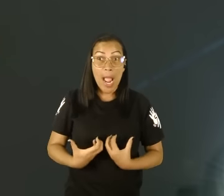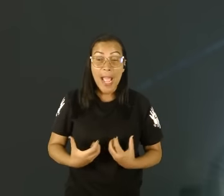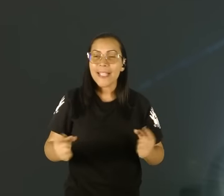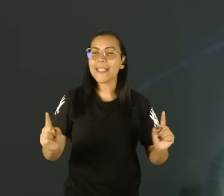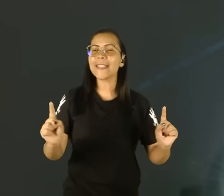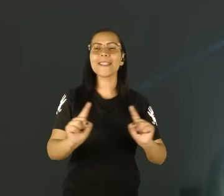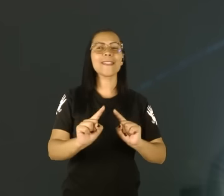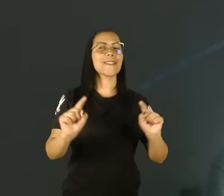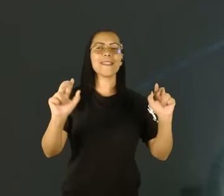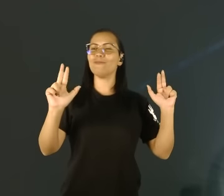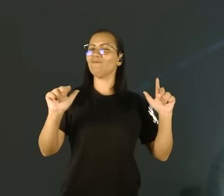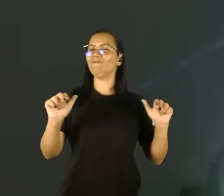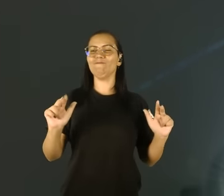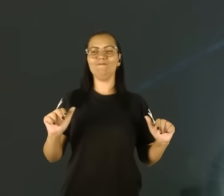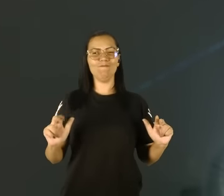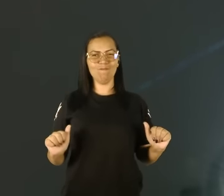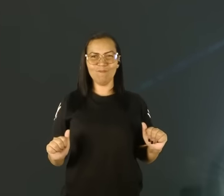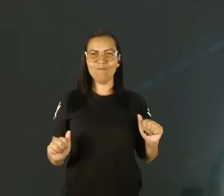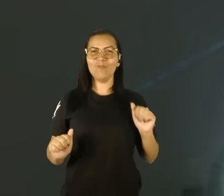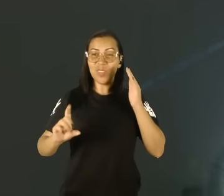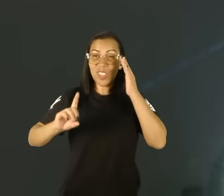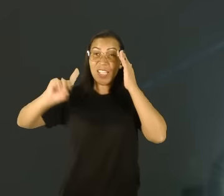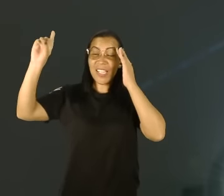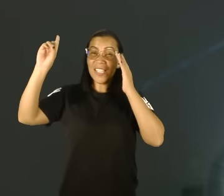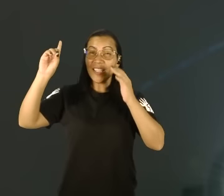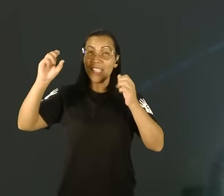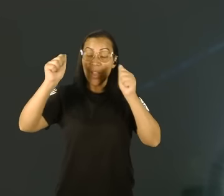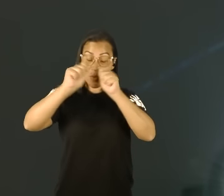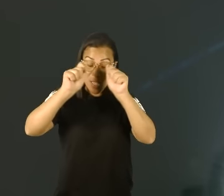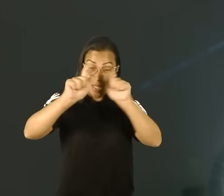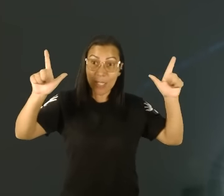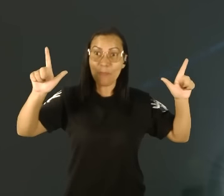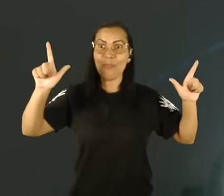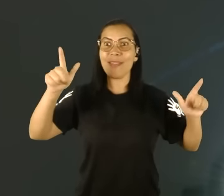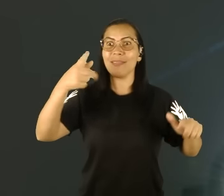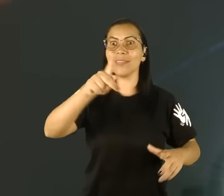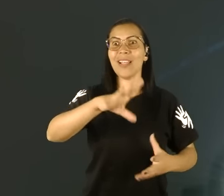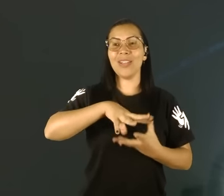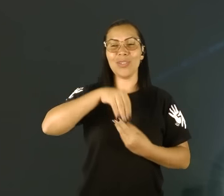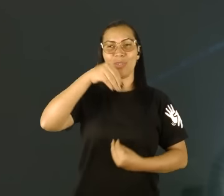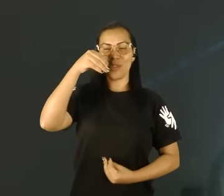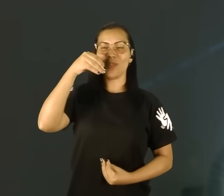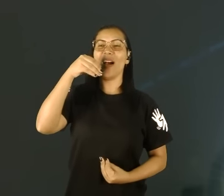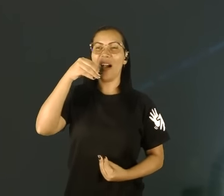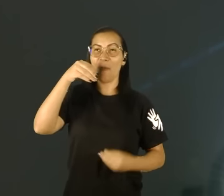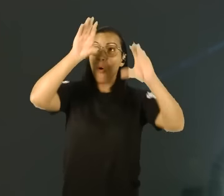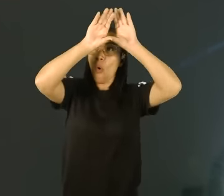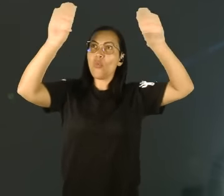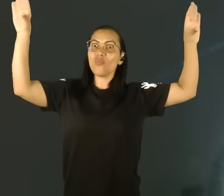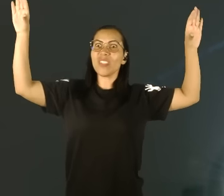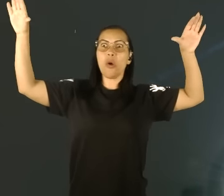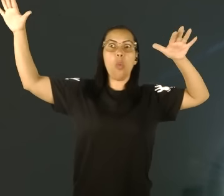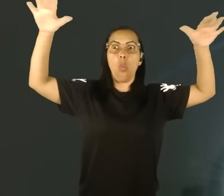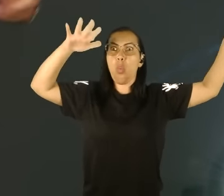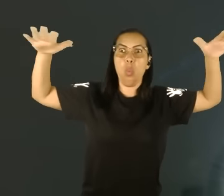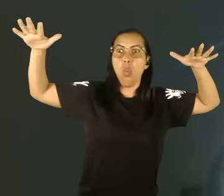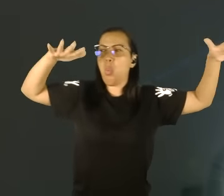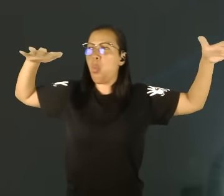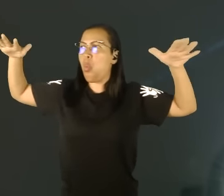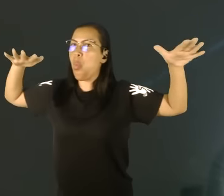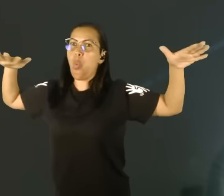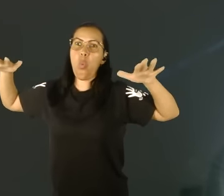céu não para. Deus vai despertar sua alma nesta noite. Você não veio aqui ver uma palestra. O céu está em movimento, o céu está em movimento, o céu